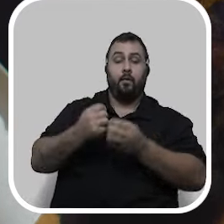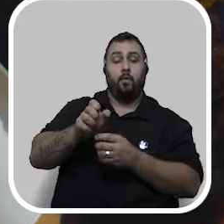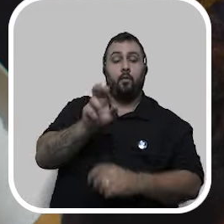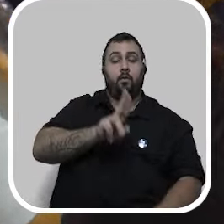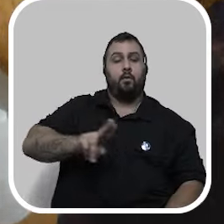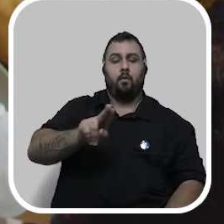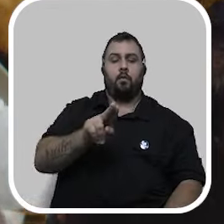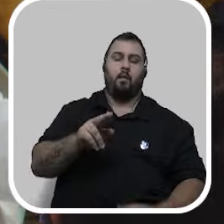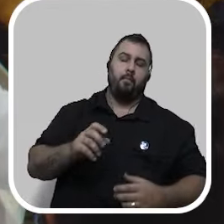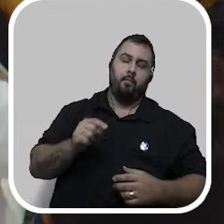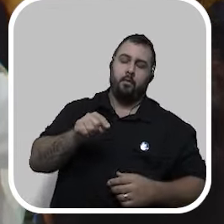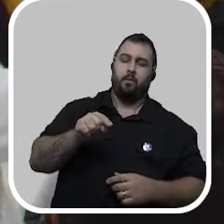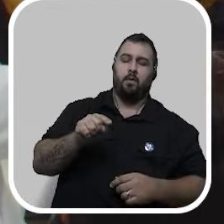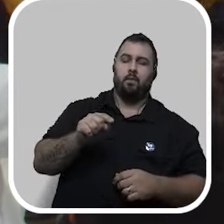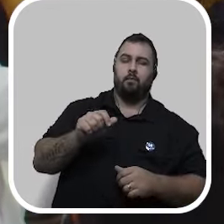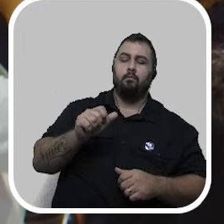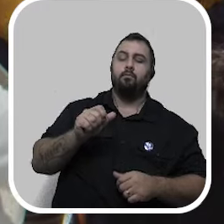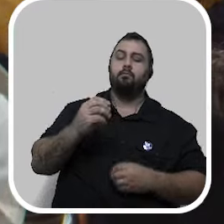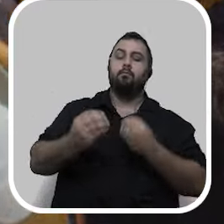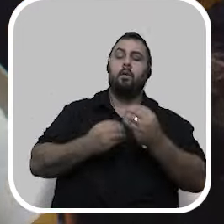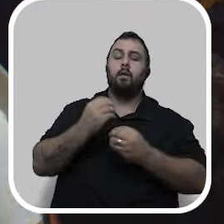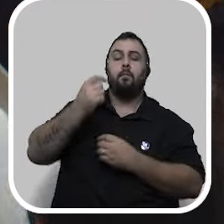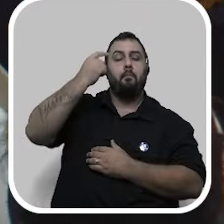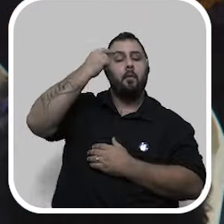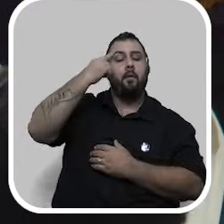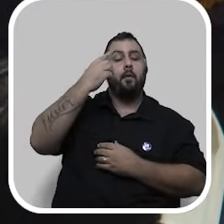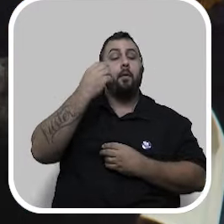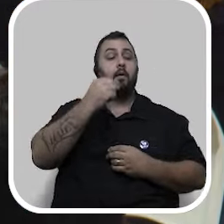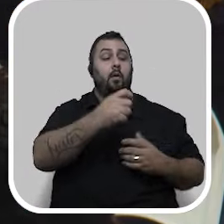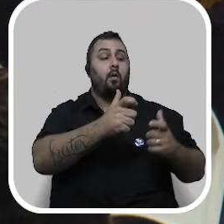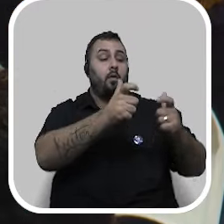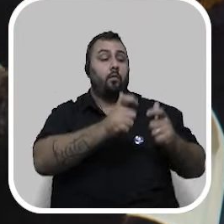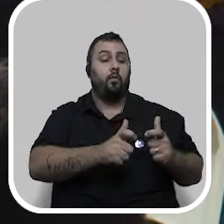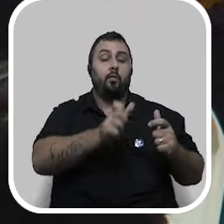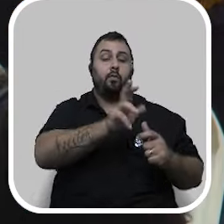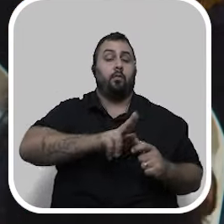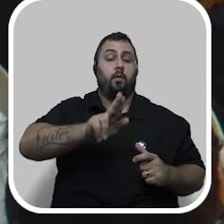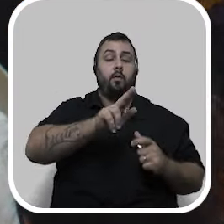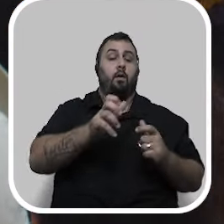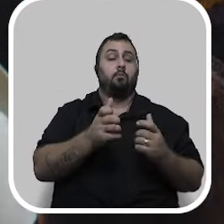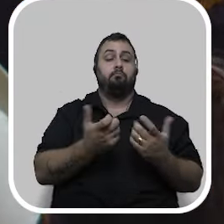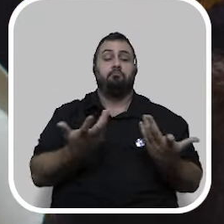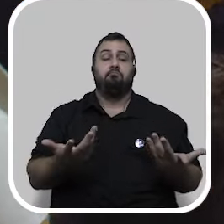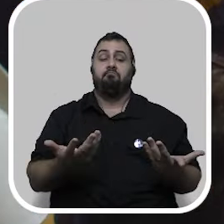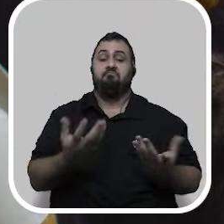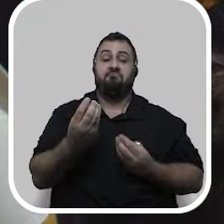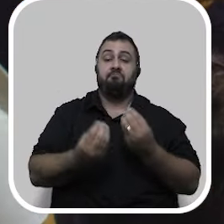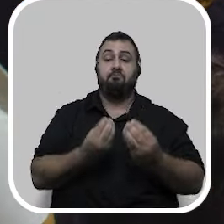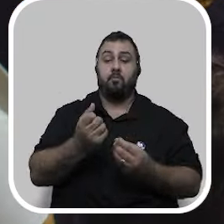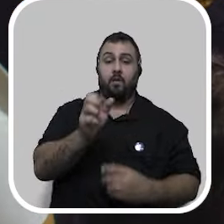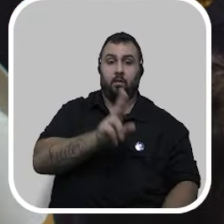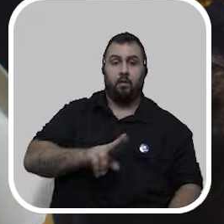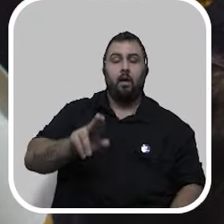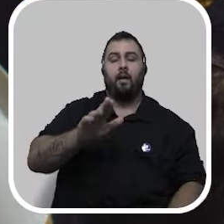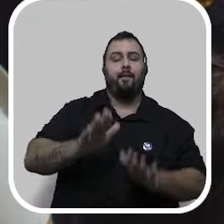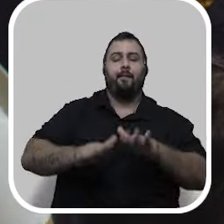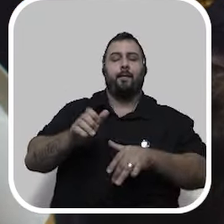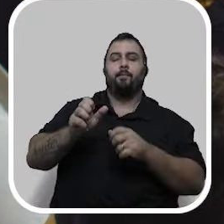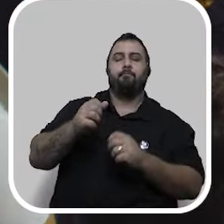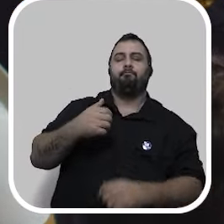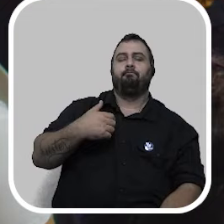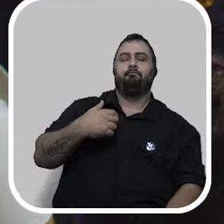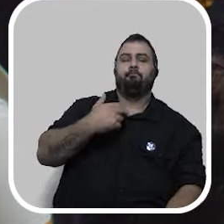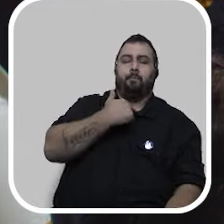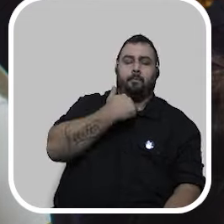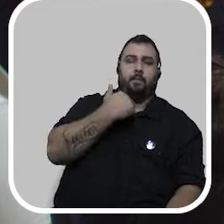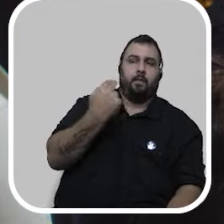favor e como você pensa Onde usar e quando usar porque a reclamação foi que às vezes não se dava para ver